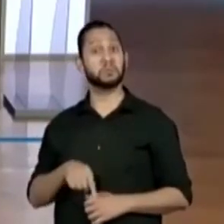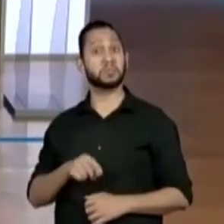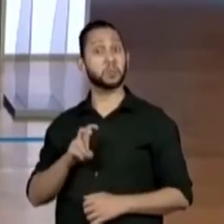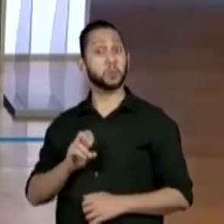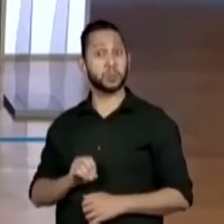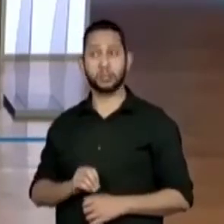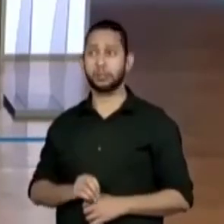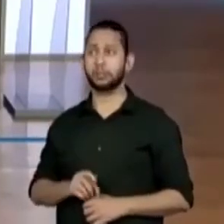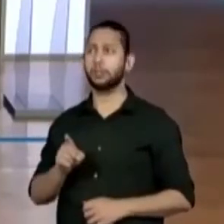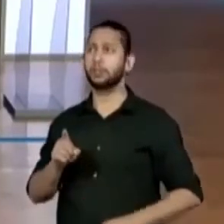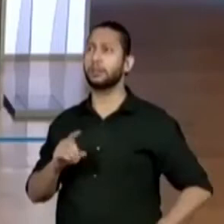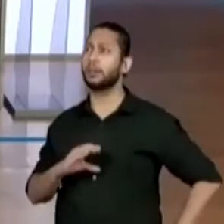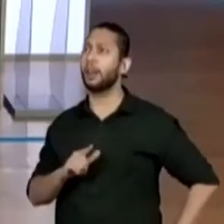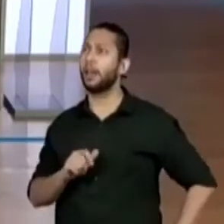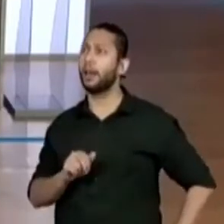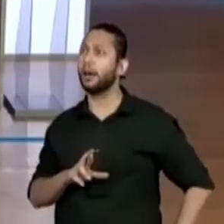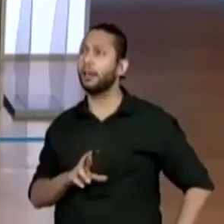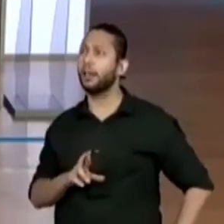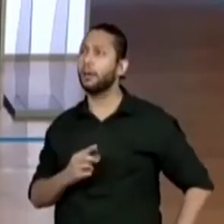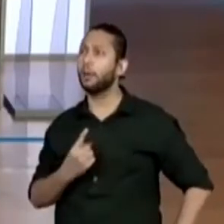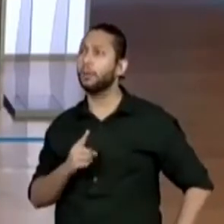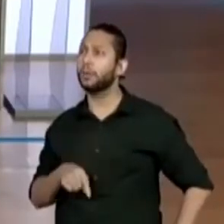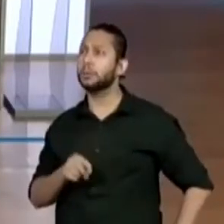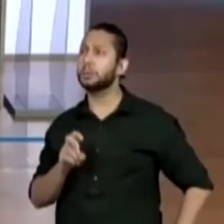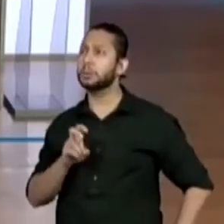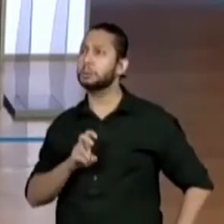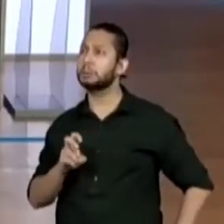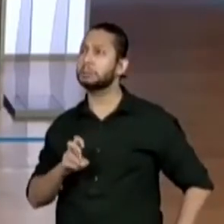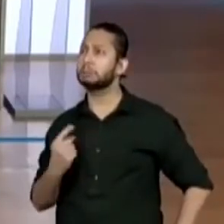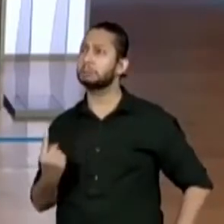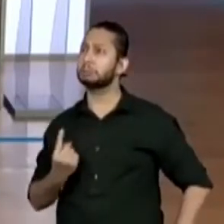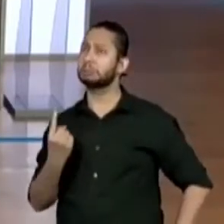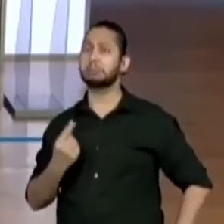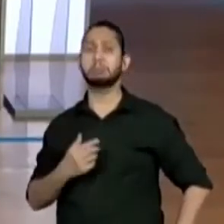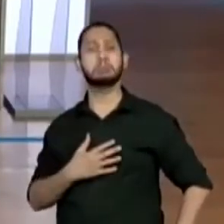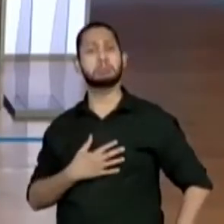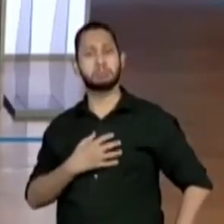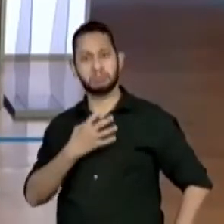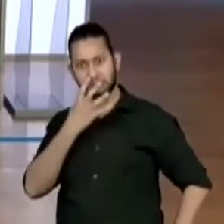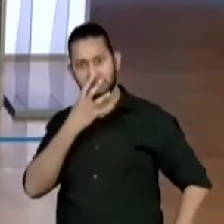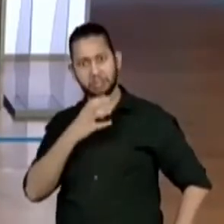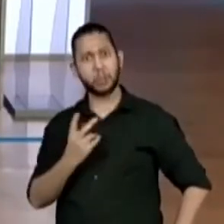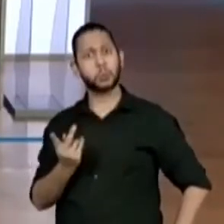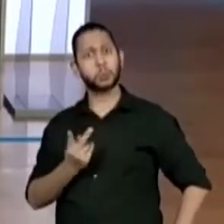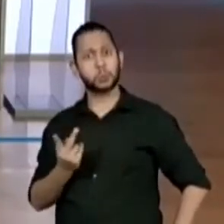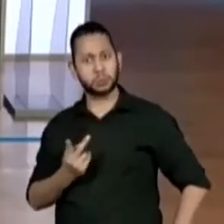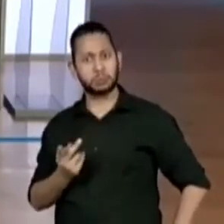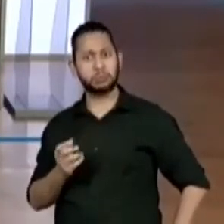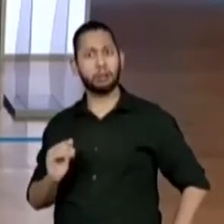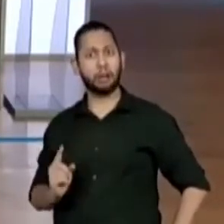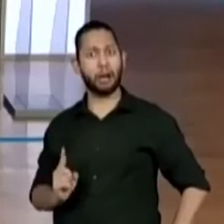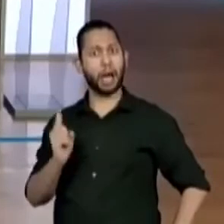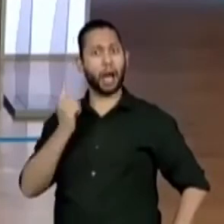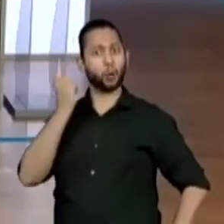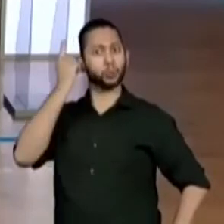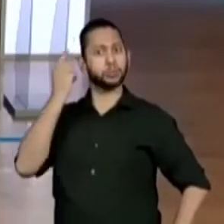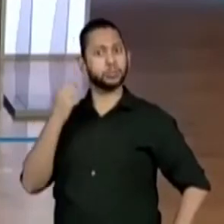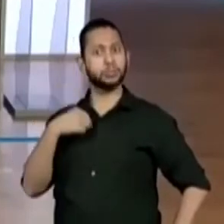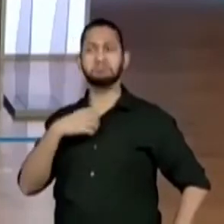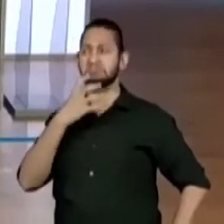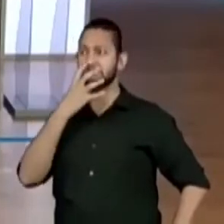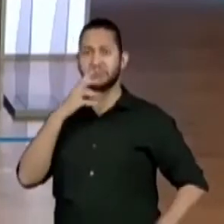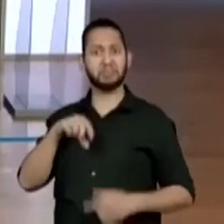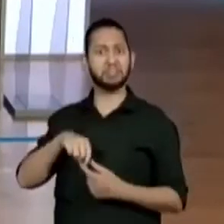A Caramba. Clara com 1,55 m. Ih, Clara. Letícia, tu tá alta, hein? Só quero dizer que você é alta, hein,